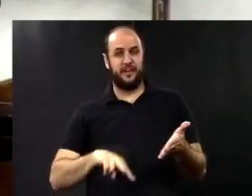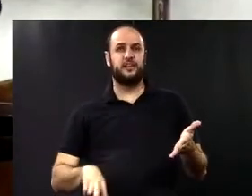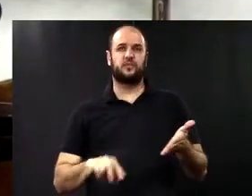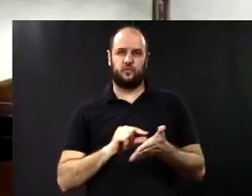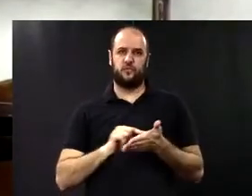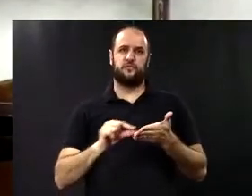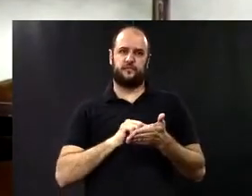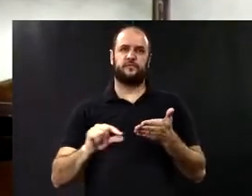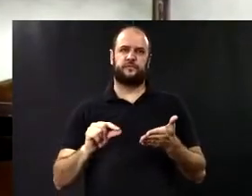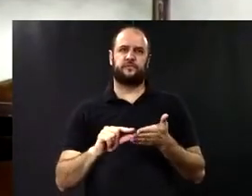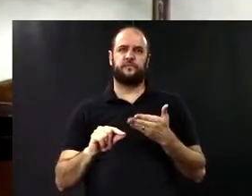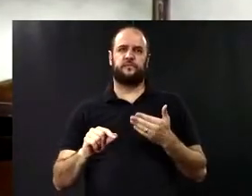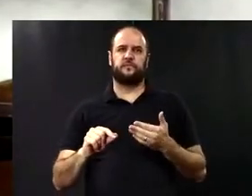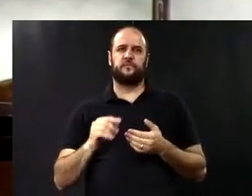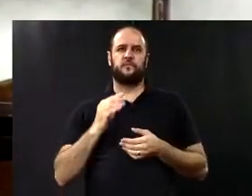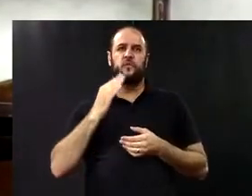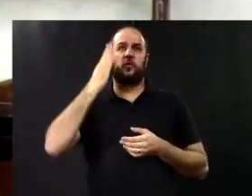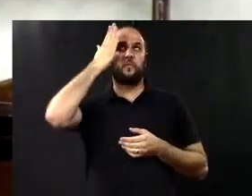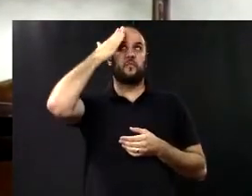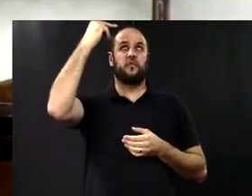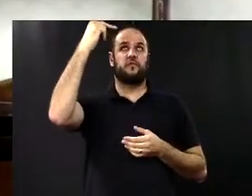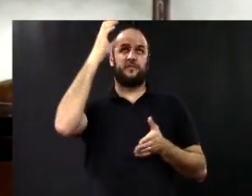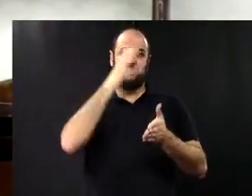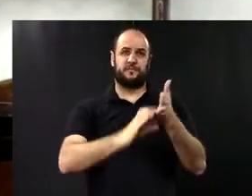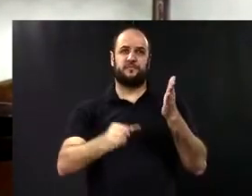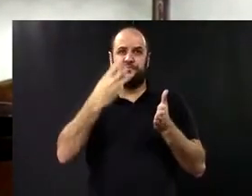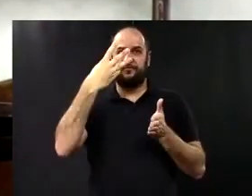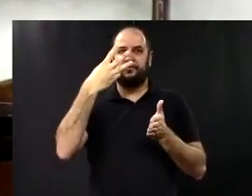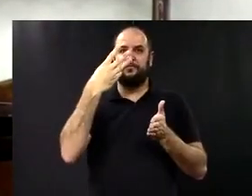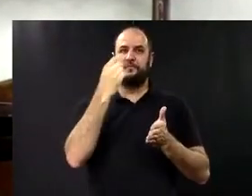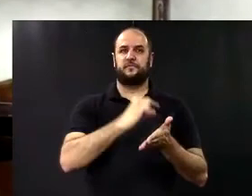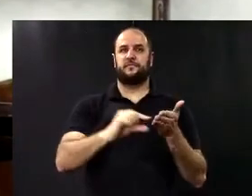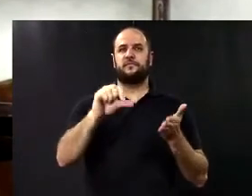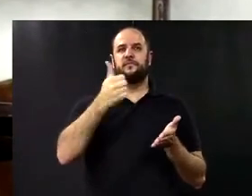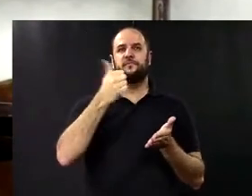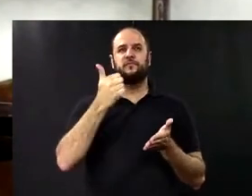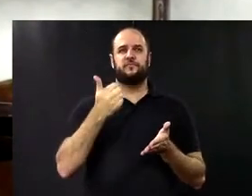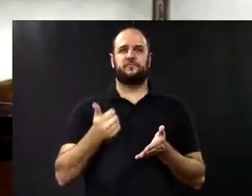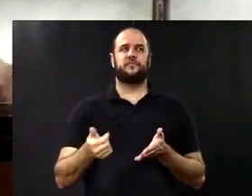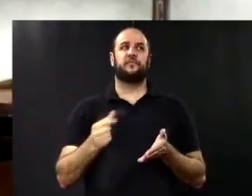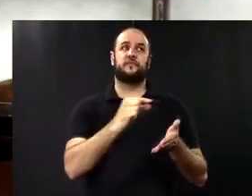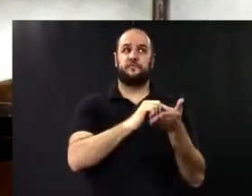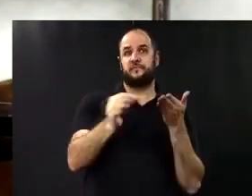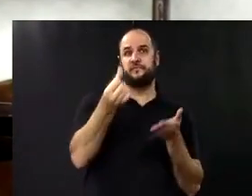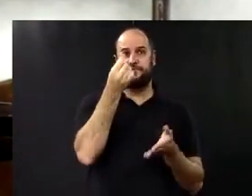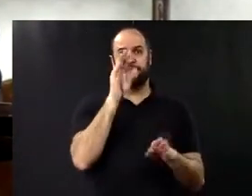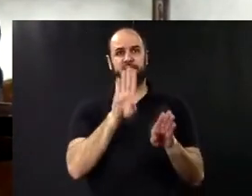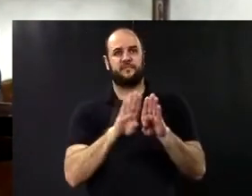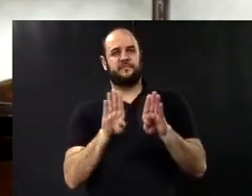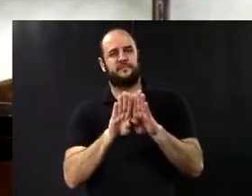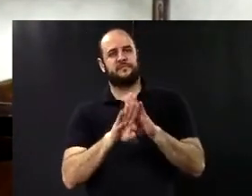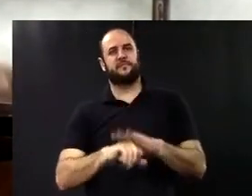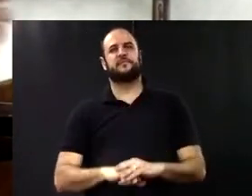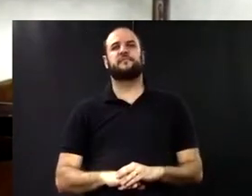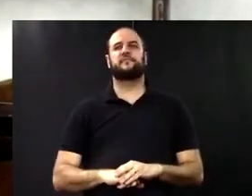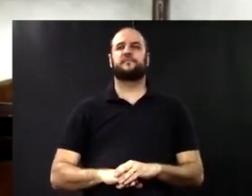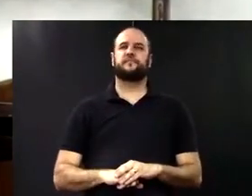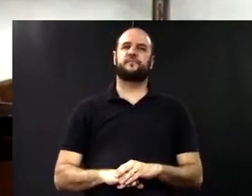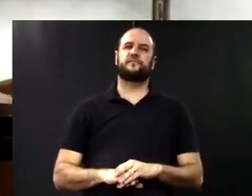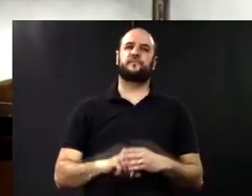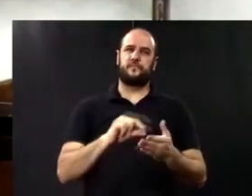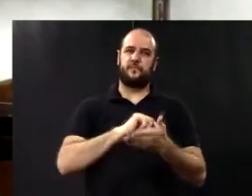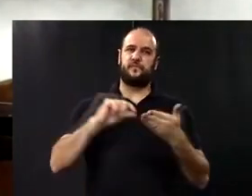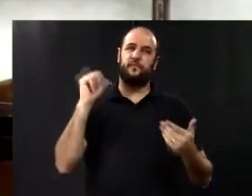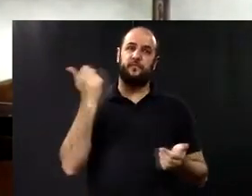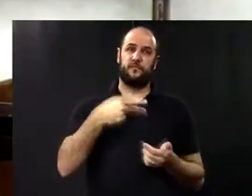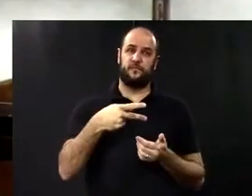de Provérbios capítulo 3, versículo 11, e no versículo 6 também a citação do versículo 12 de